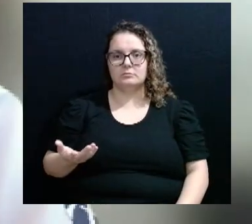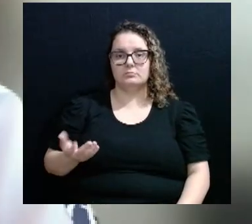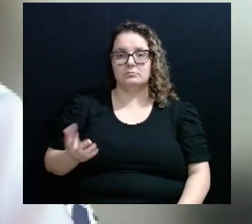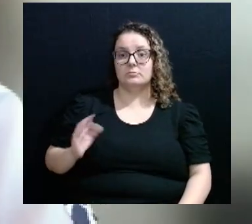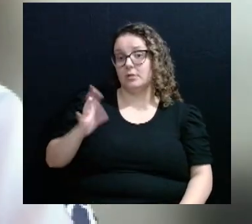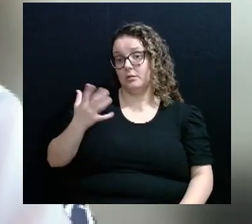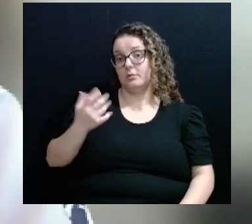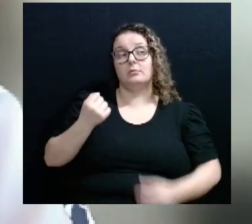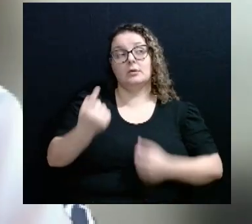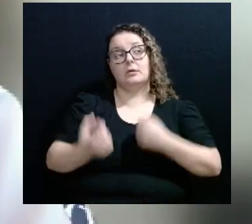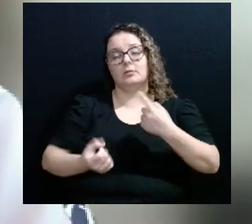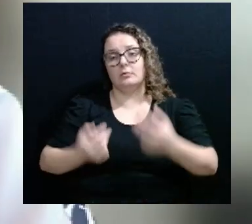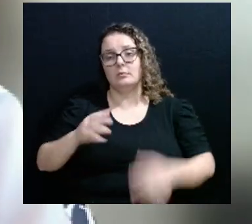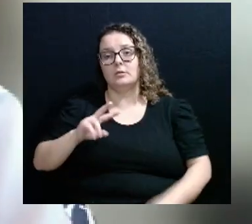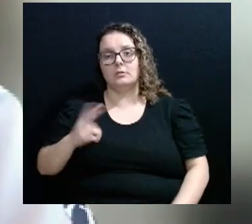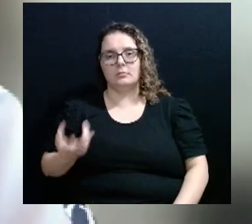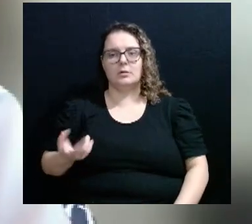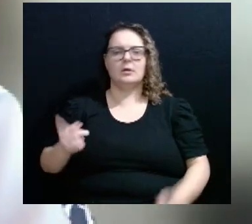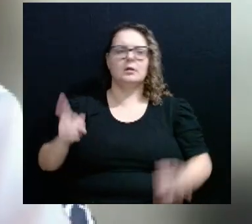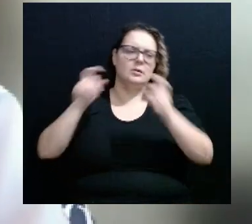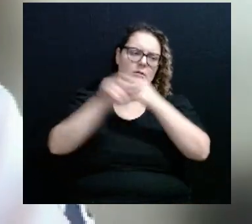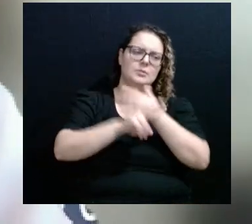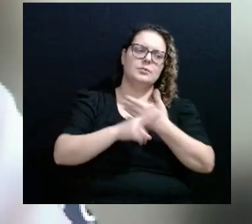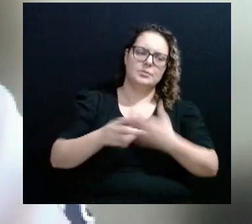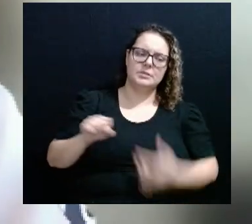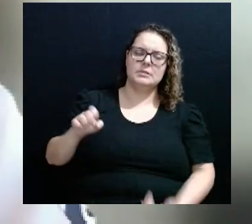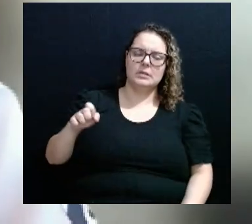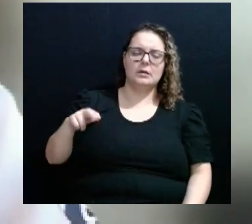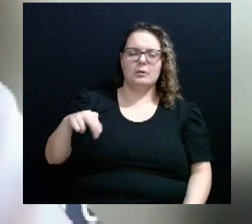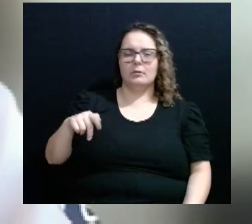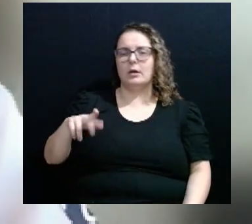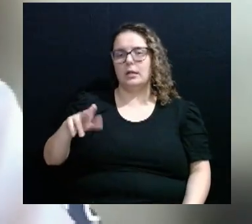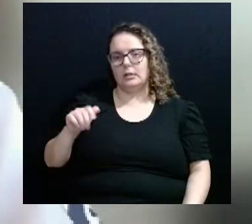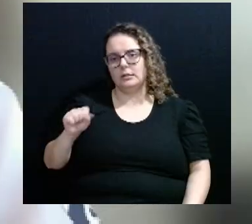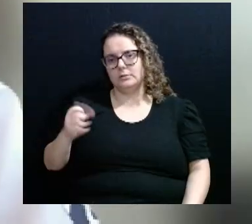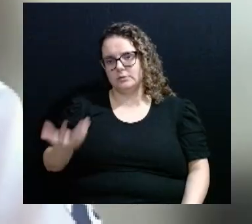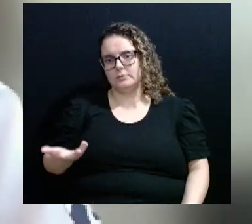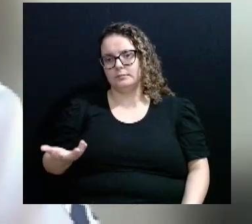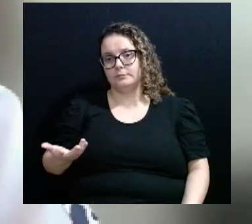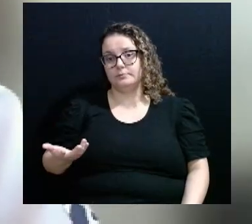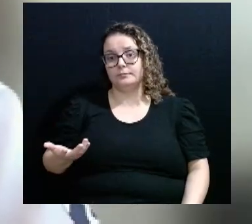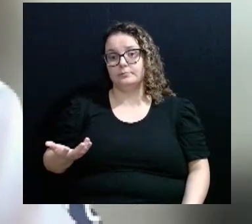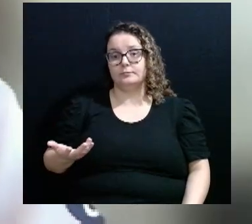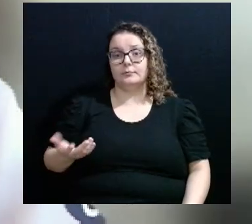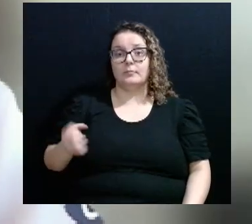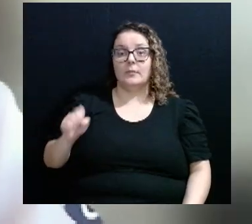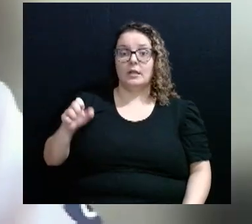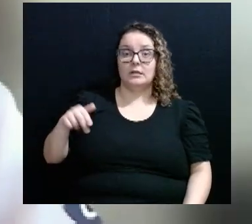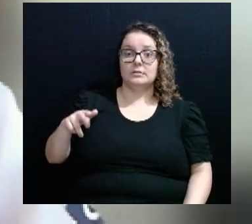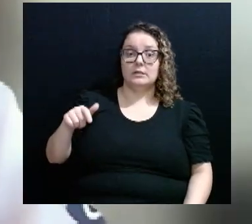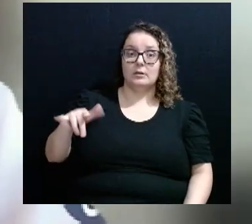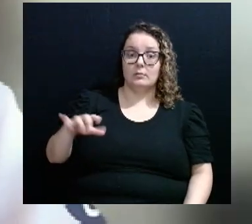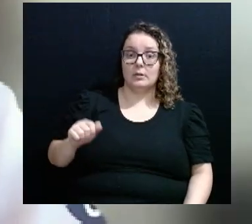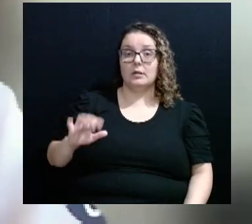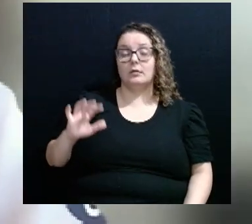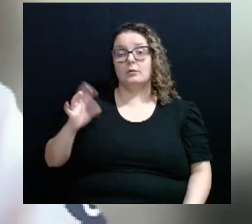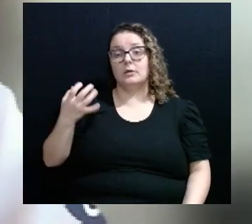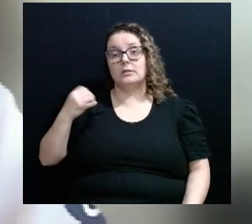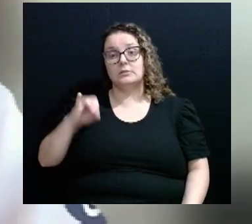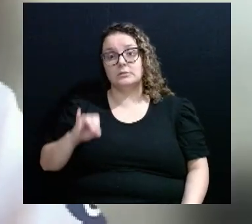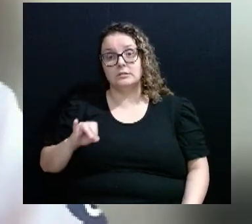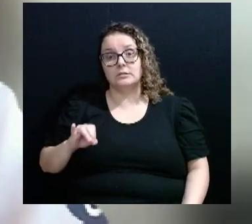2 minutos, né, e acontecem esporadicamente, é muito difícil isso deixar uma sequela, tá? A sequela